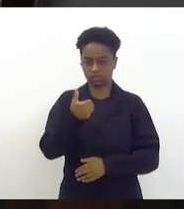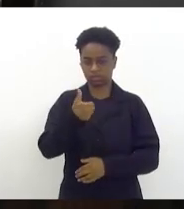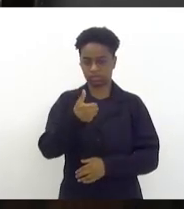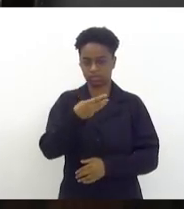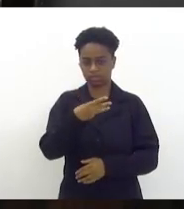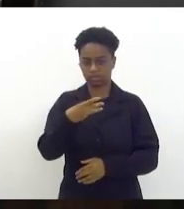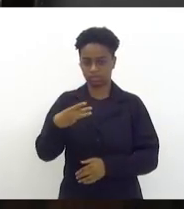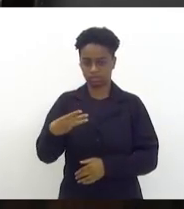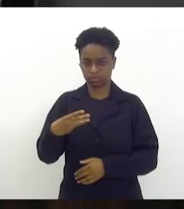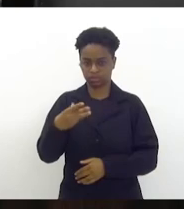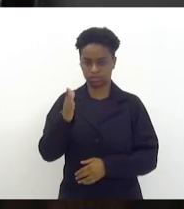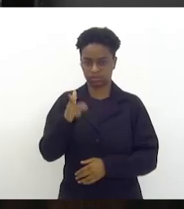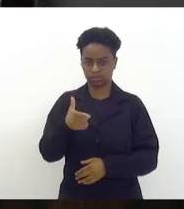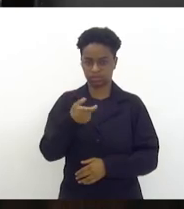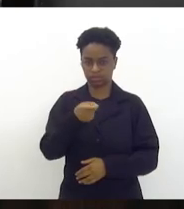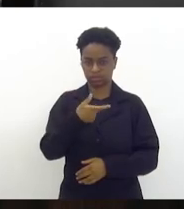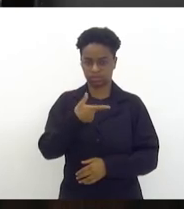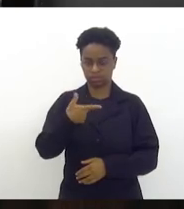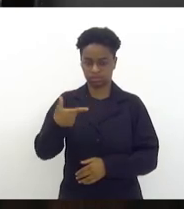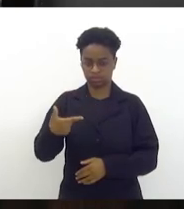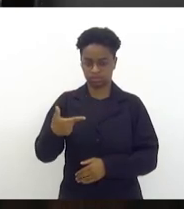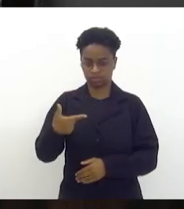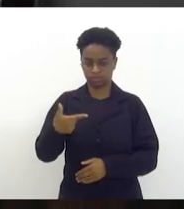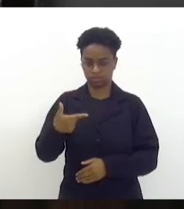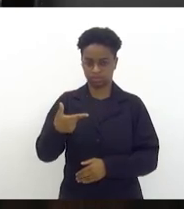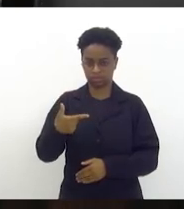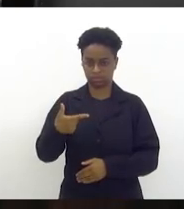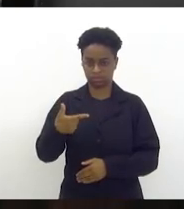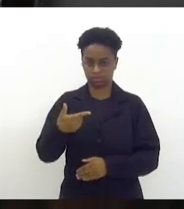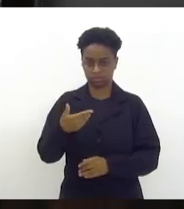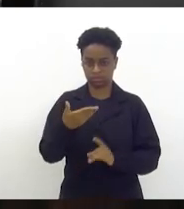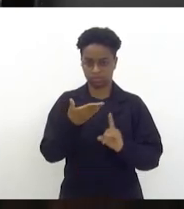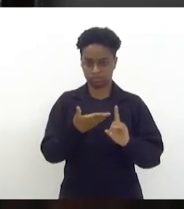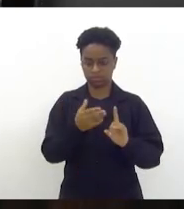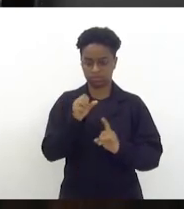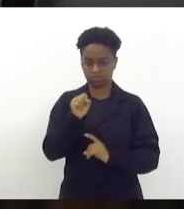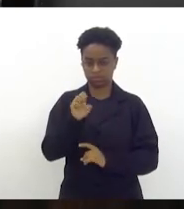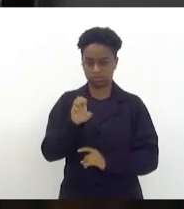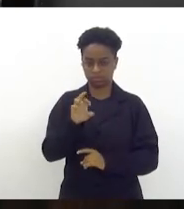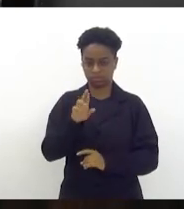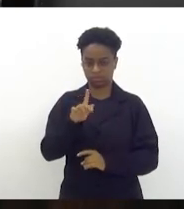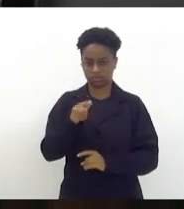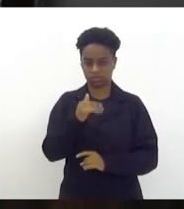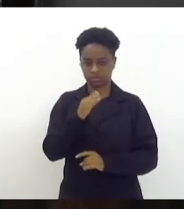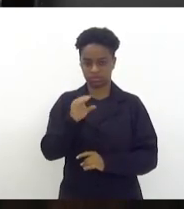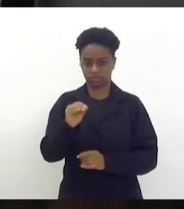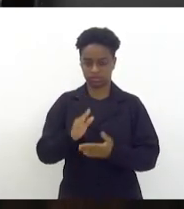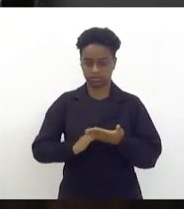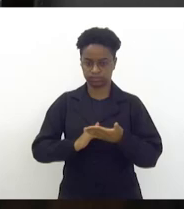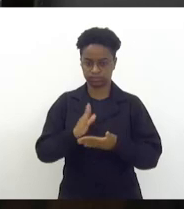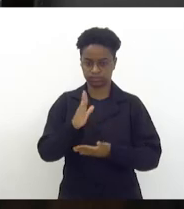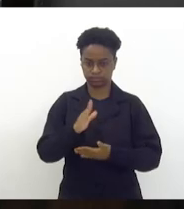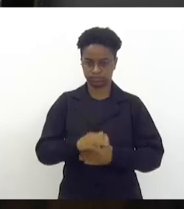6.133 de 2022, do doutor Serginho, aprovado.